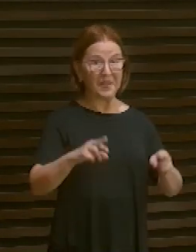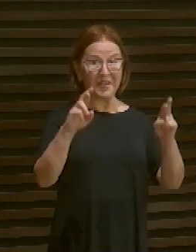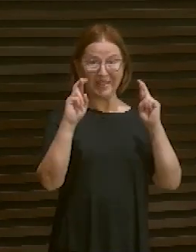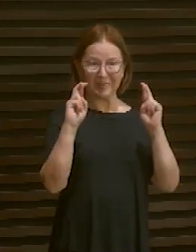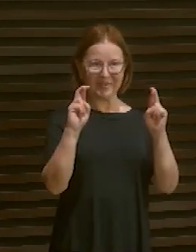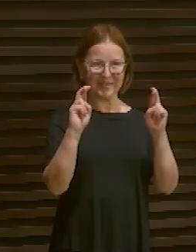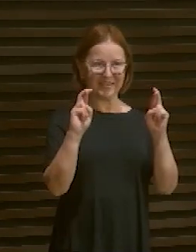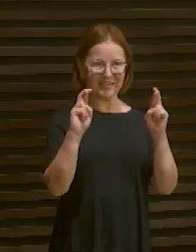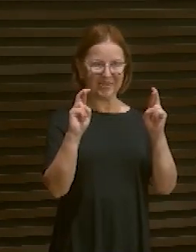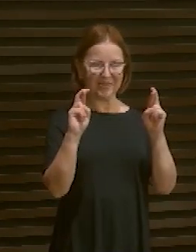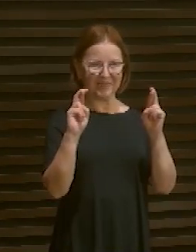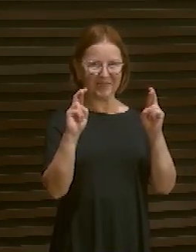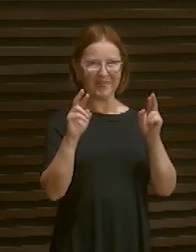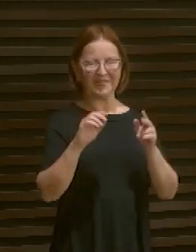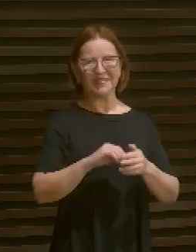Esperança